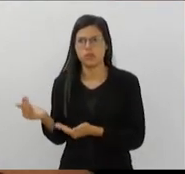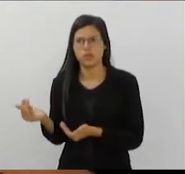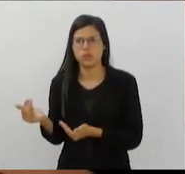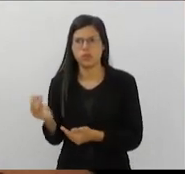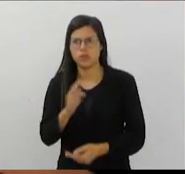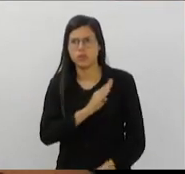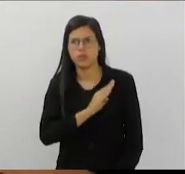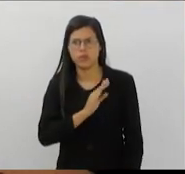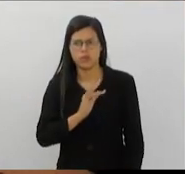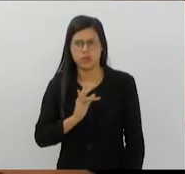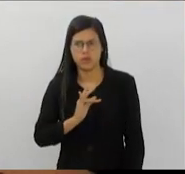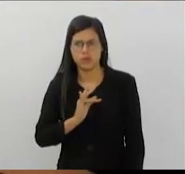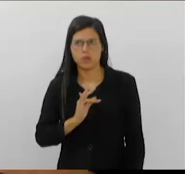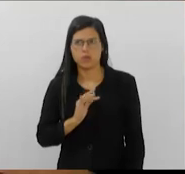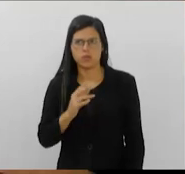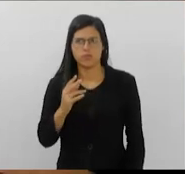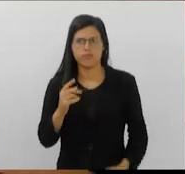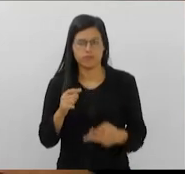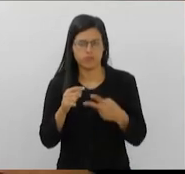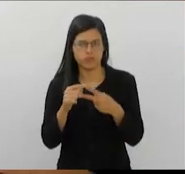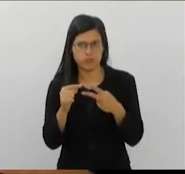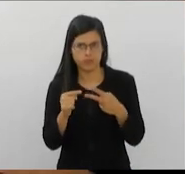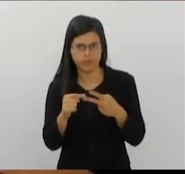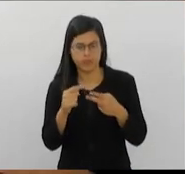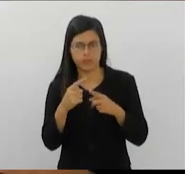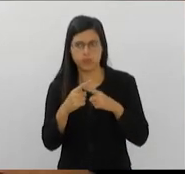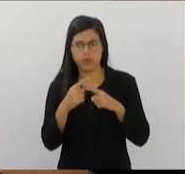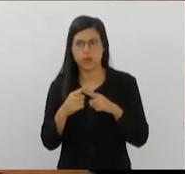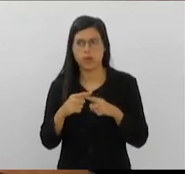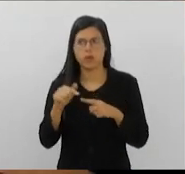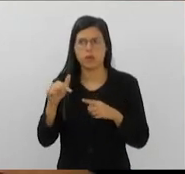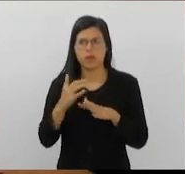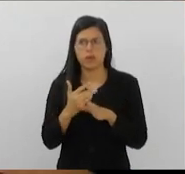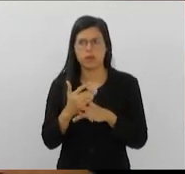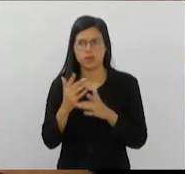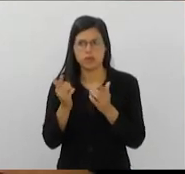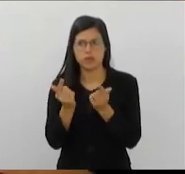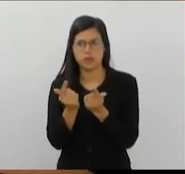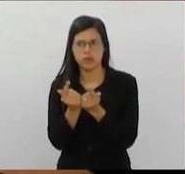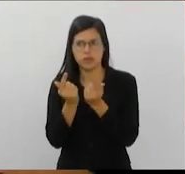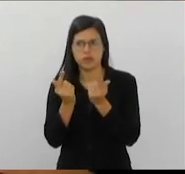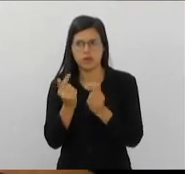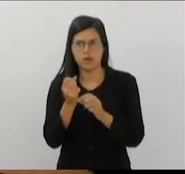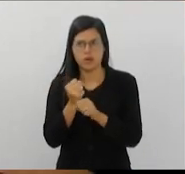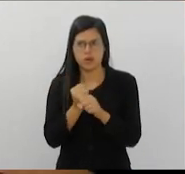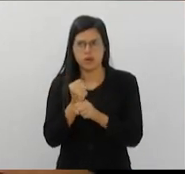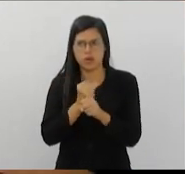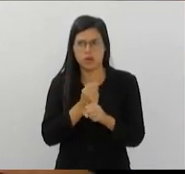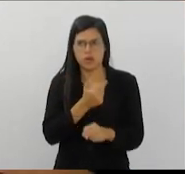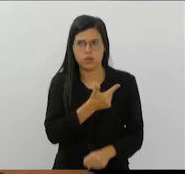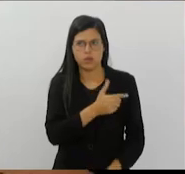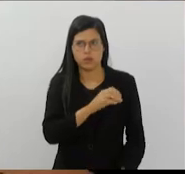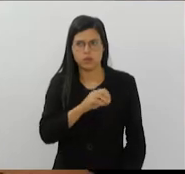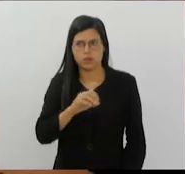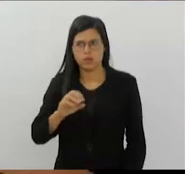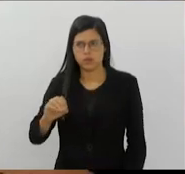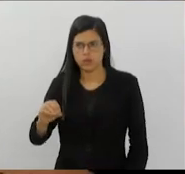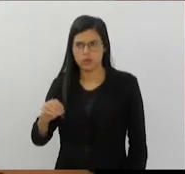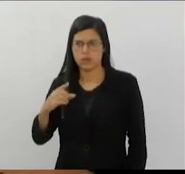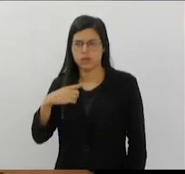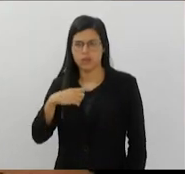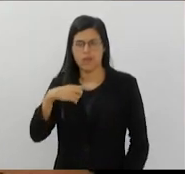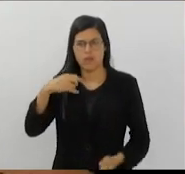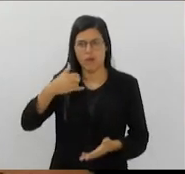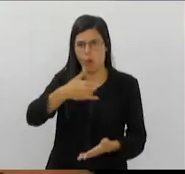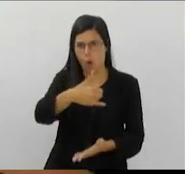Baixada Fluminense por dois motivos. No município de Magé, nós, no ano de 2000, nós tivemos um derramamento de óleo na Baía de